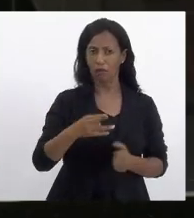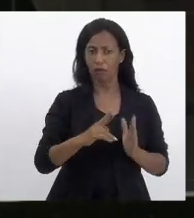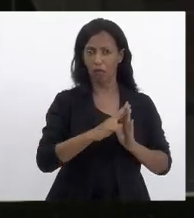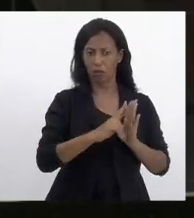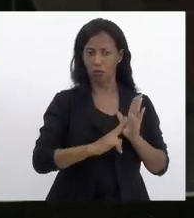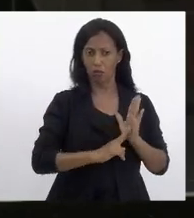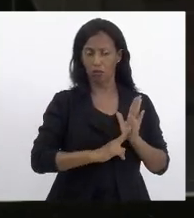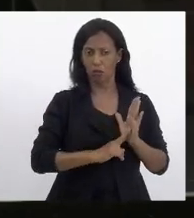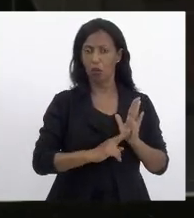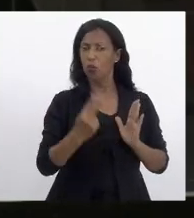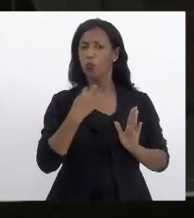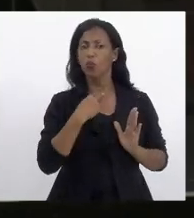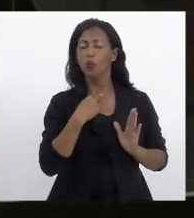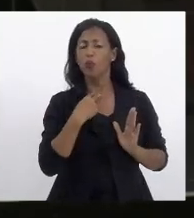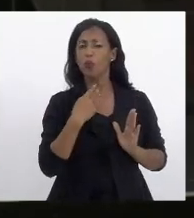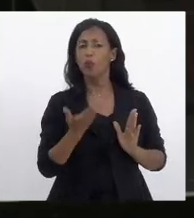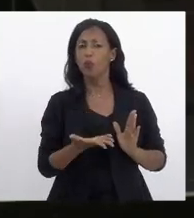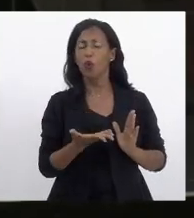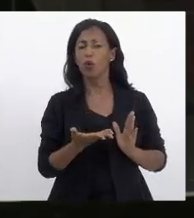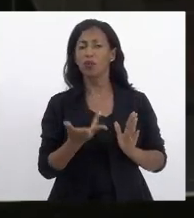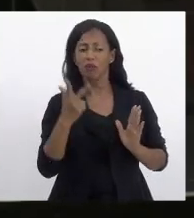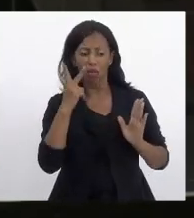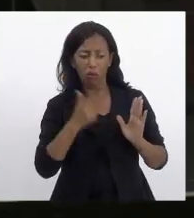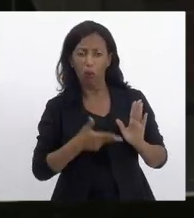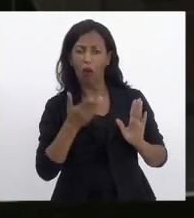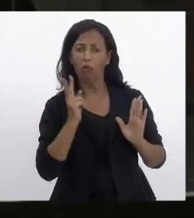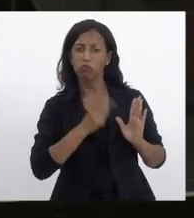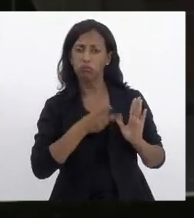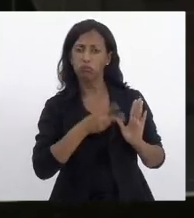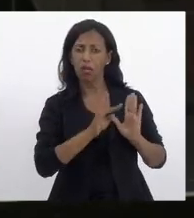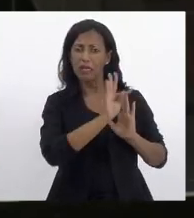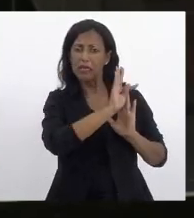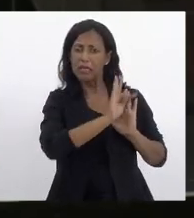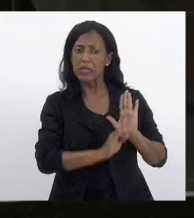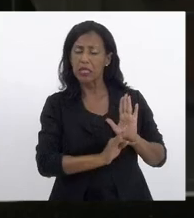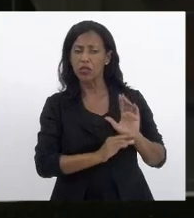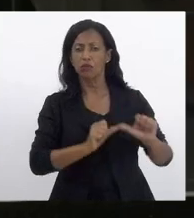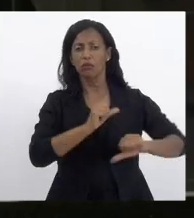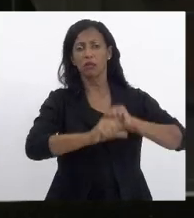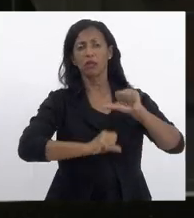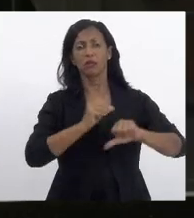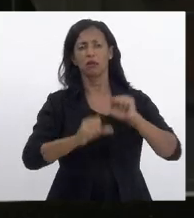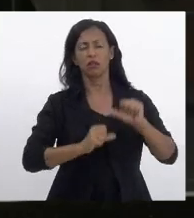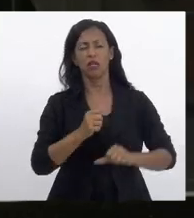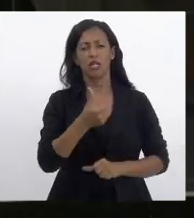resolução não pode ficar como está. Essa resolução